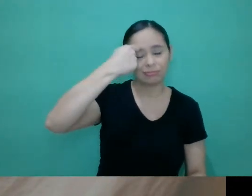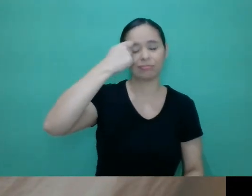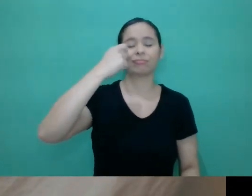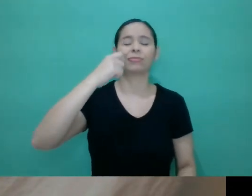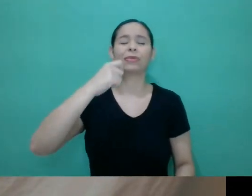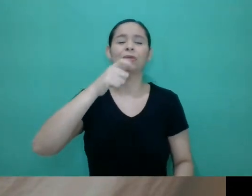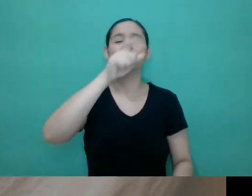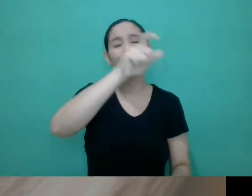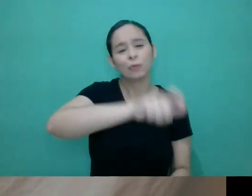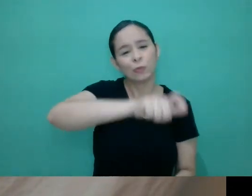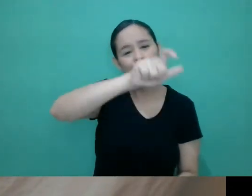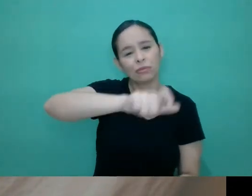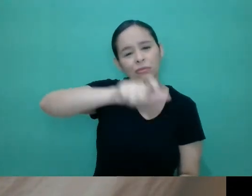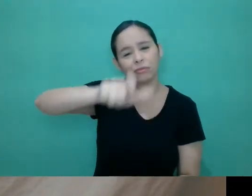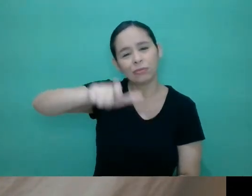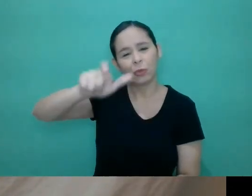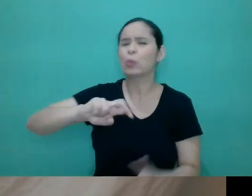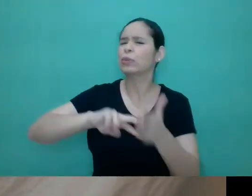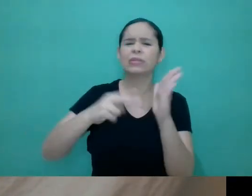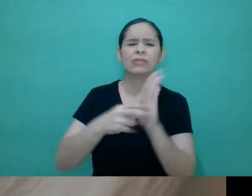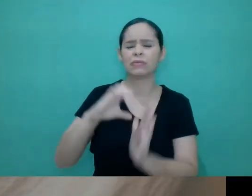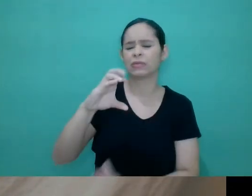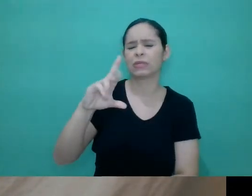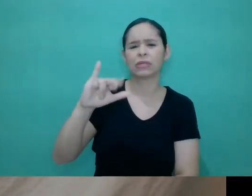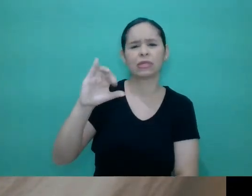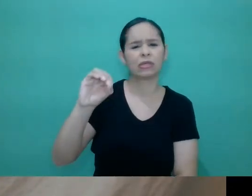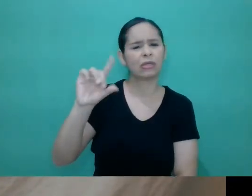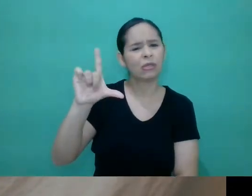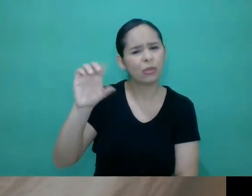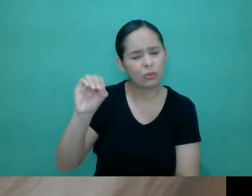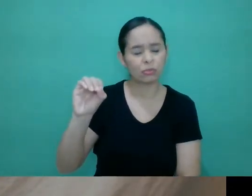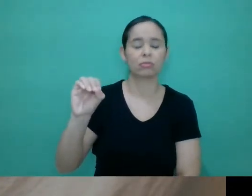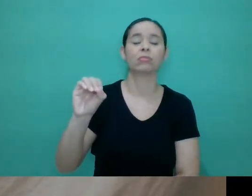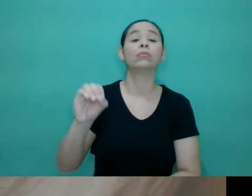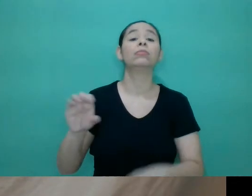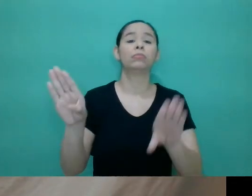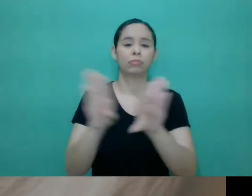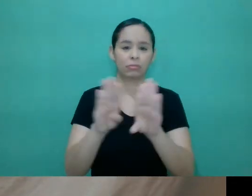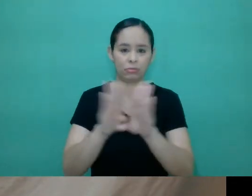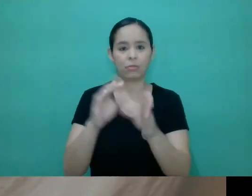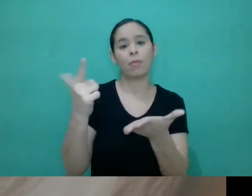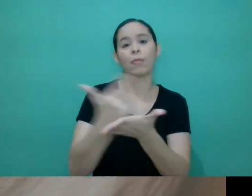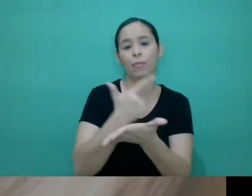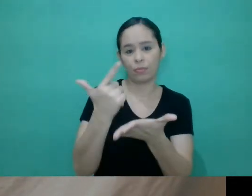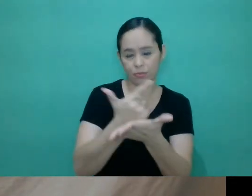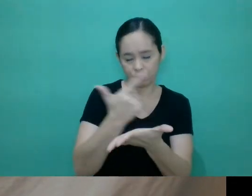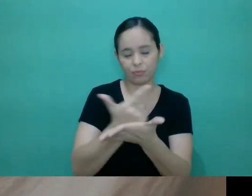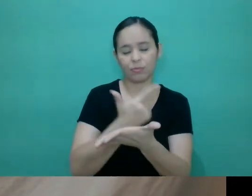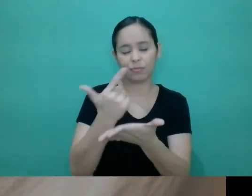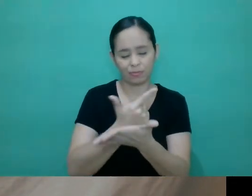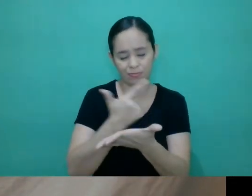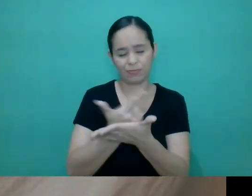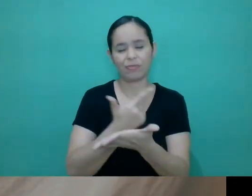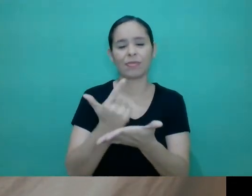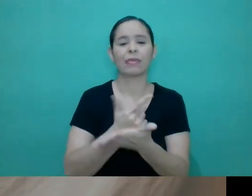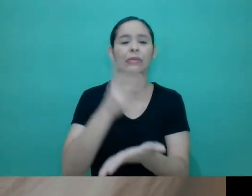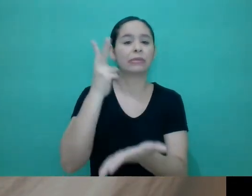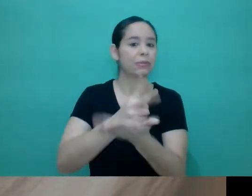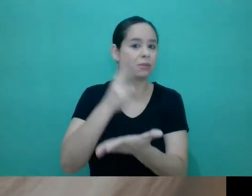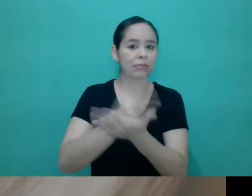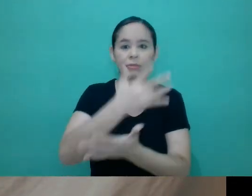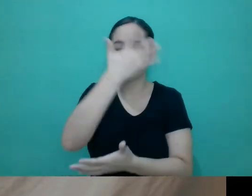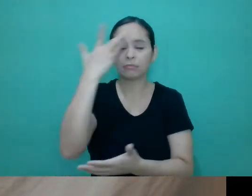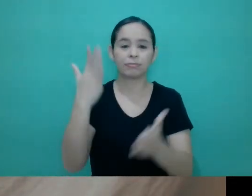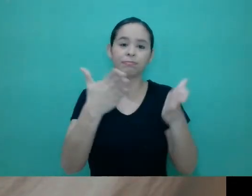crioulo, né, do ser crioulo na Guiana Francesa. Esse é um livro também que está sendo bastante revisitado